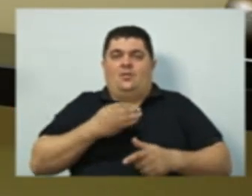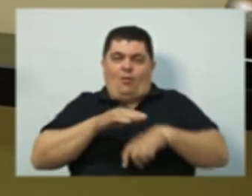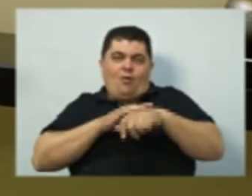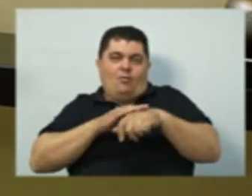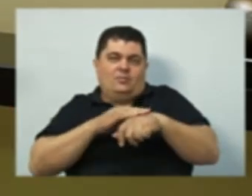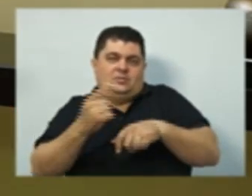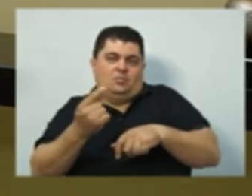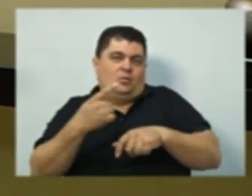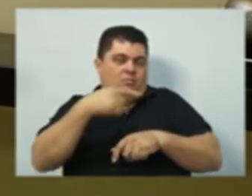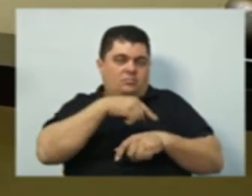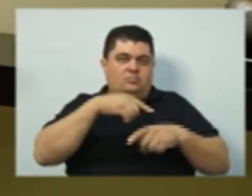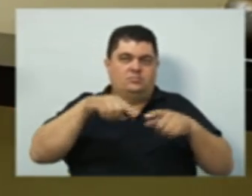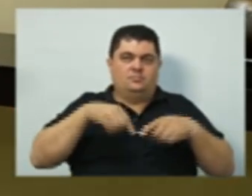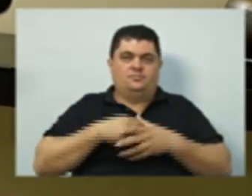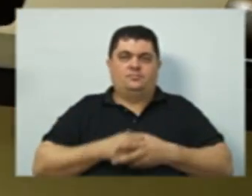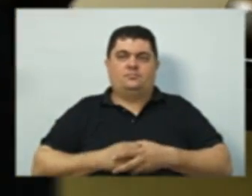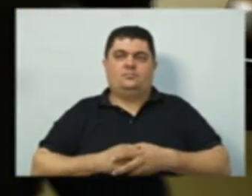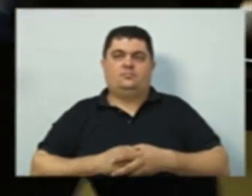pouquinho aqui fora.